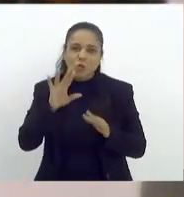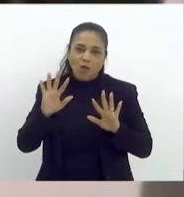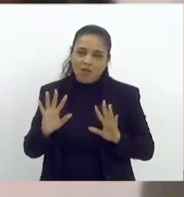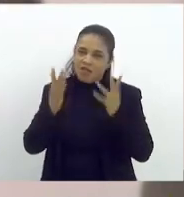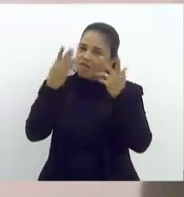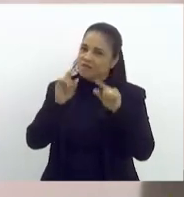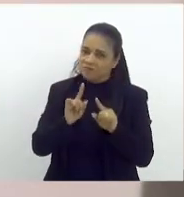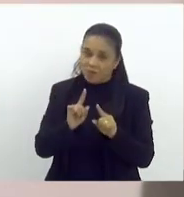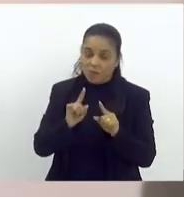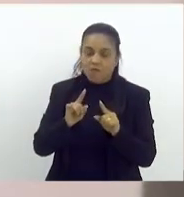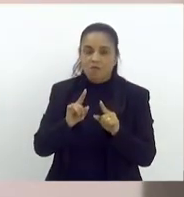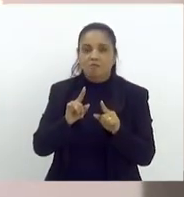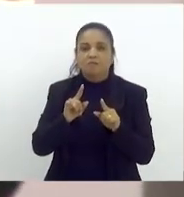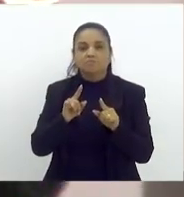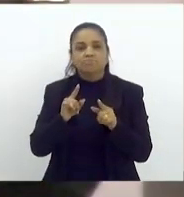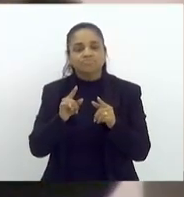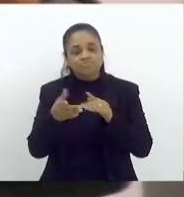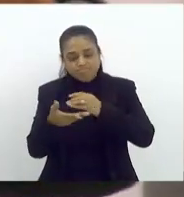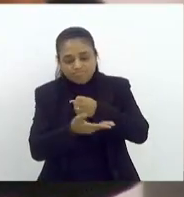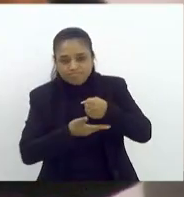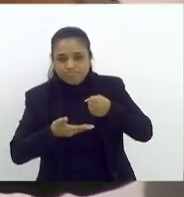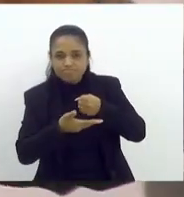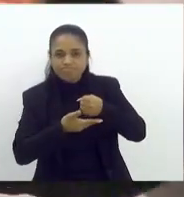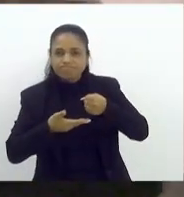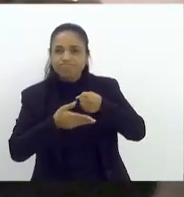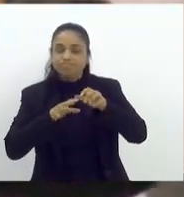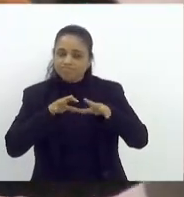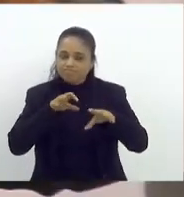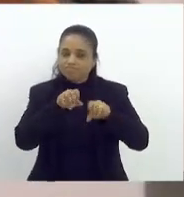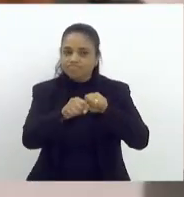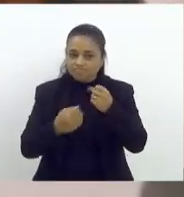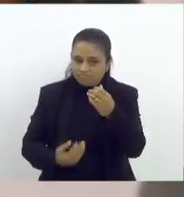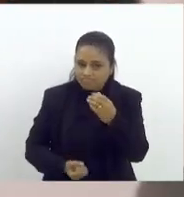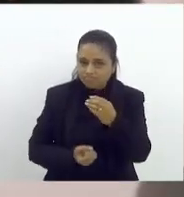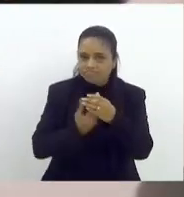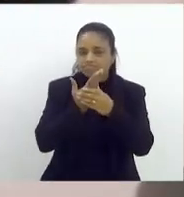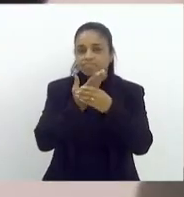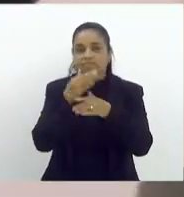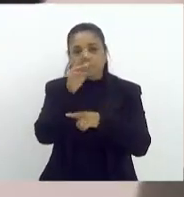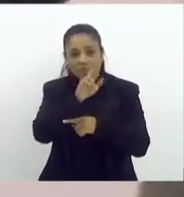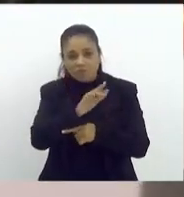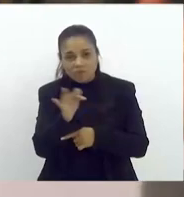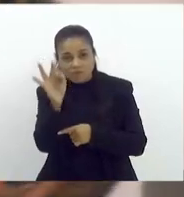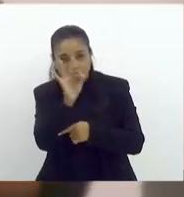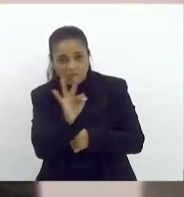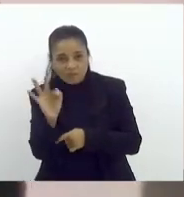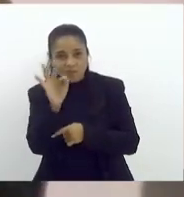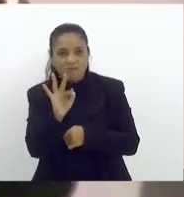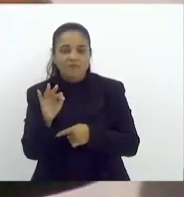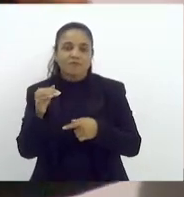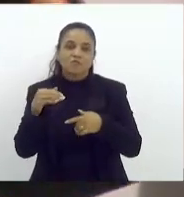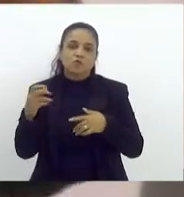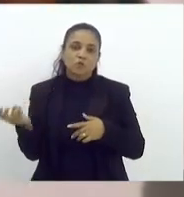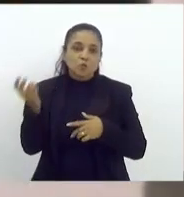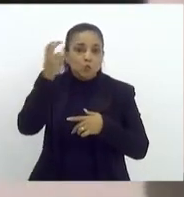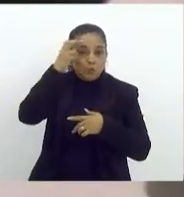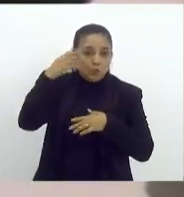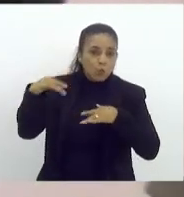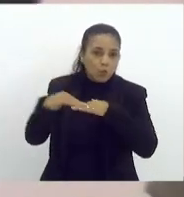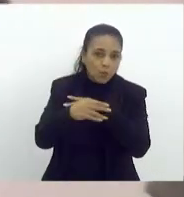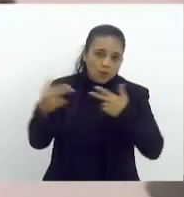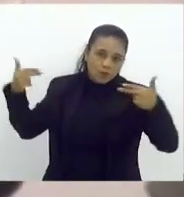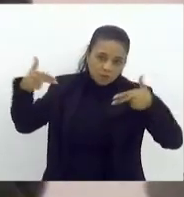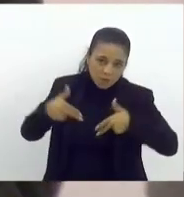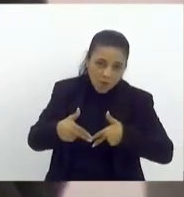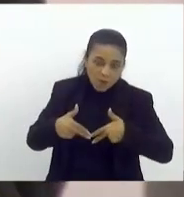mas que a gente possa também falar de inventários a gente criar uma formação de uma faculdade de hip hop cultura Urbana para quem a gente pensa